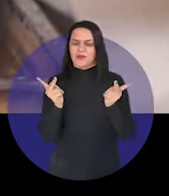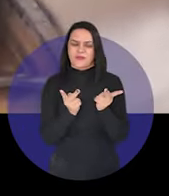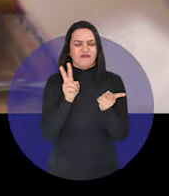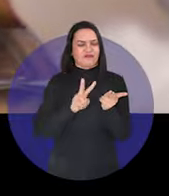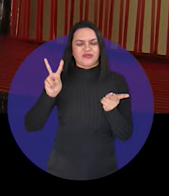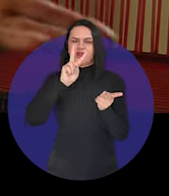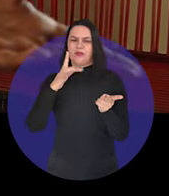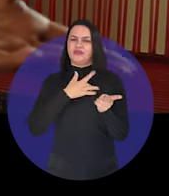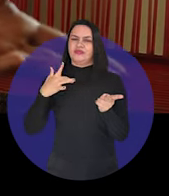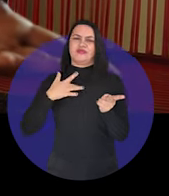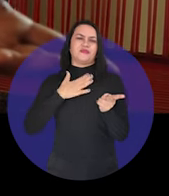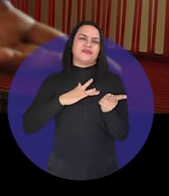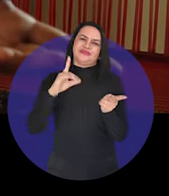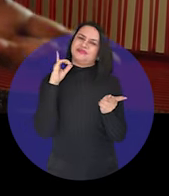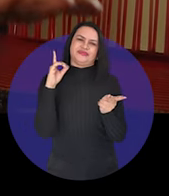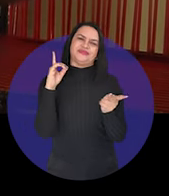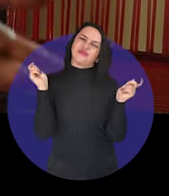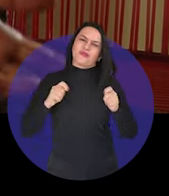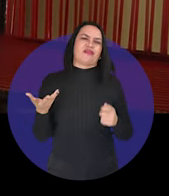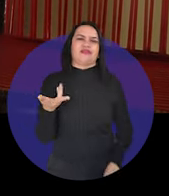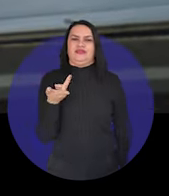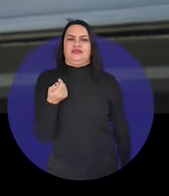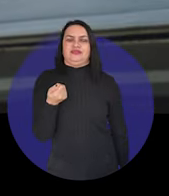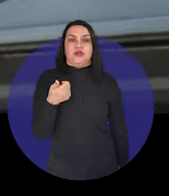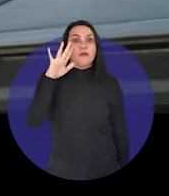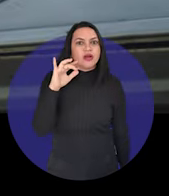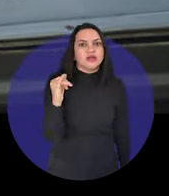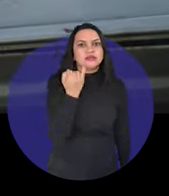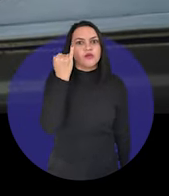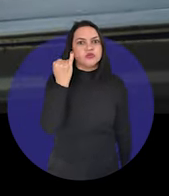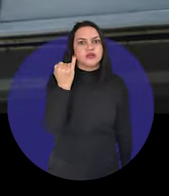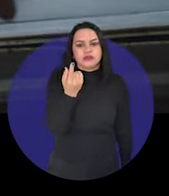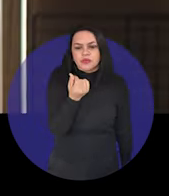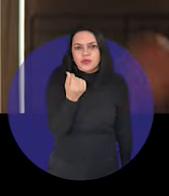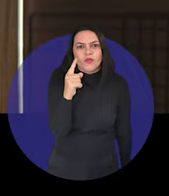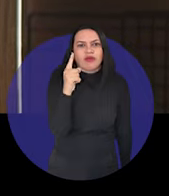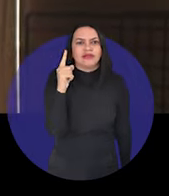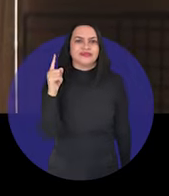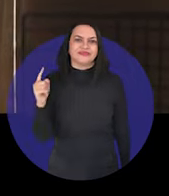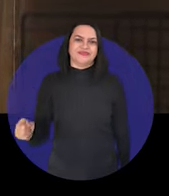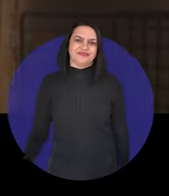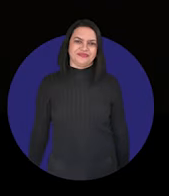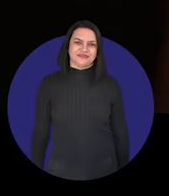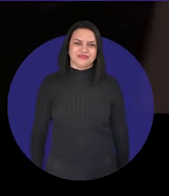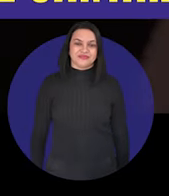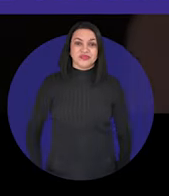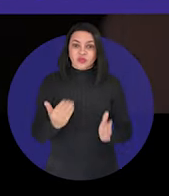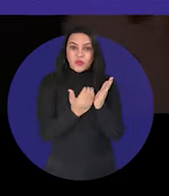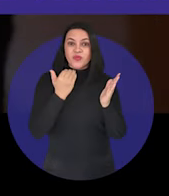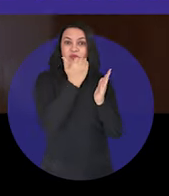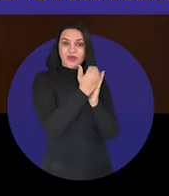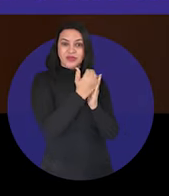proteína, saudável, meu Deus. É excelente. E o que é mais importante, uma condição que pode, um real. Além